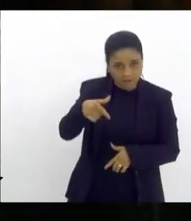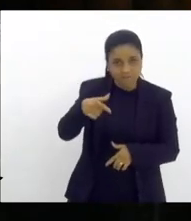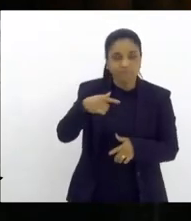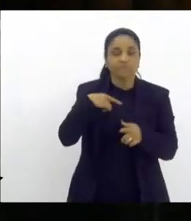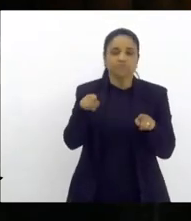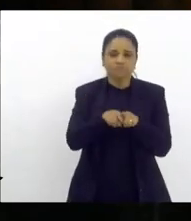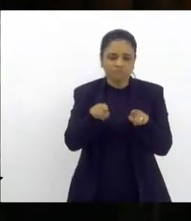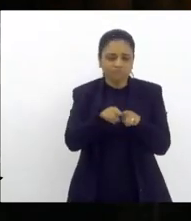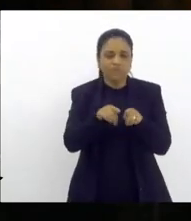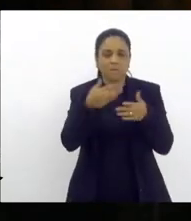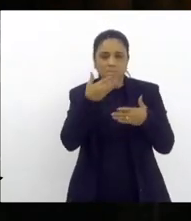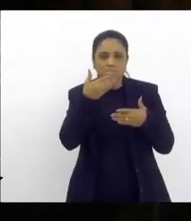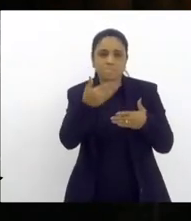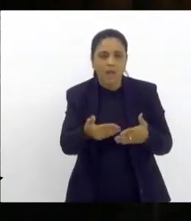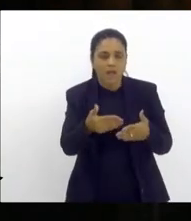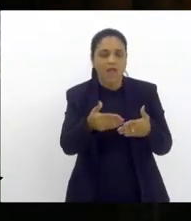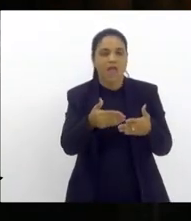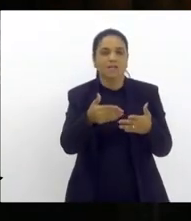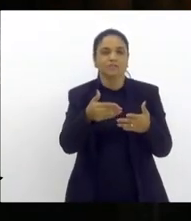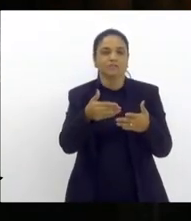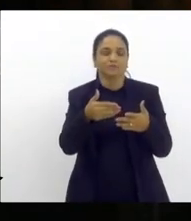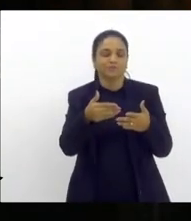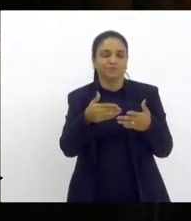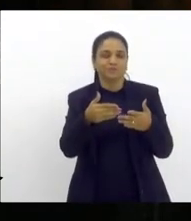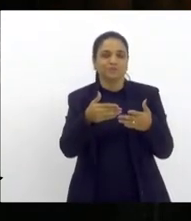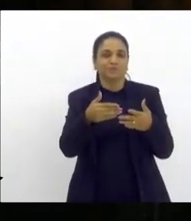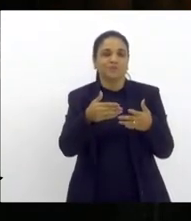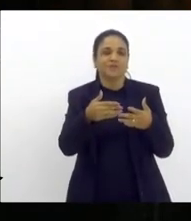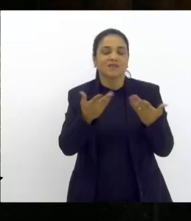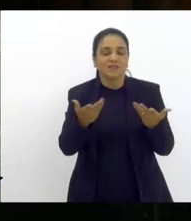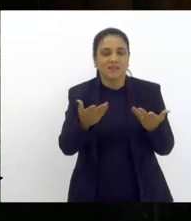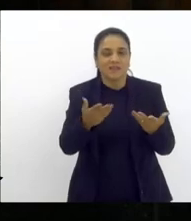projeto para matar a fome do Povo de Mesquita